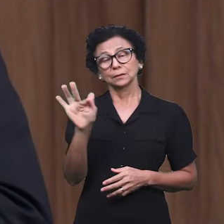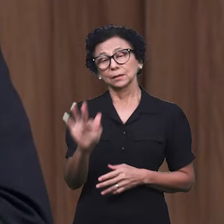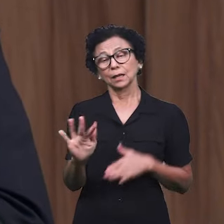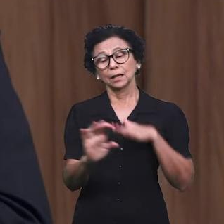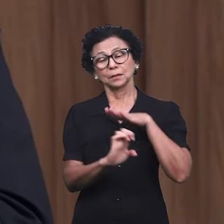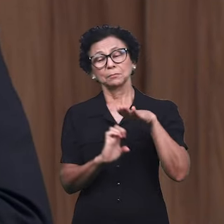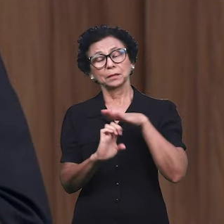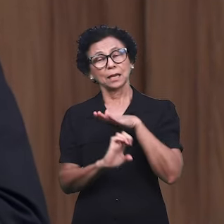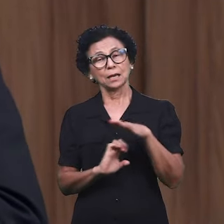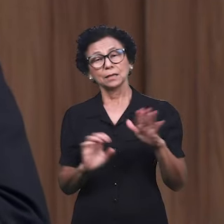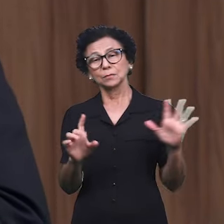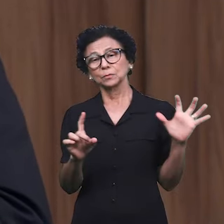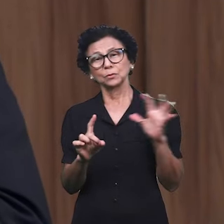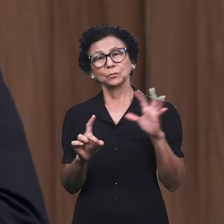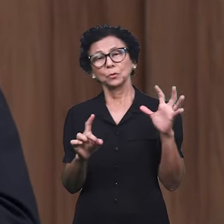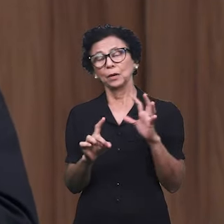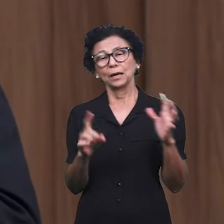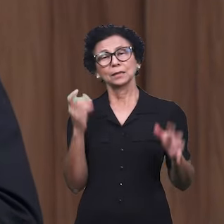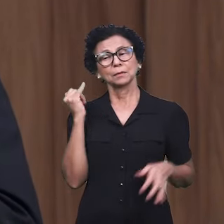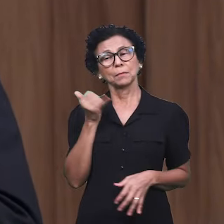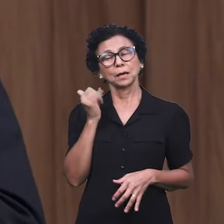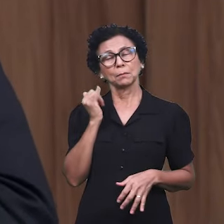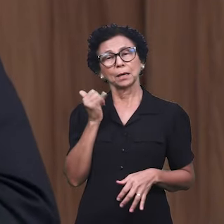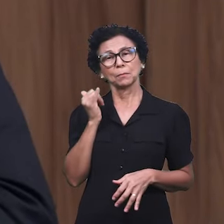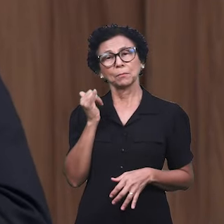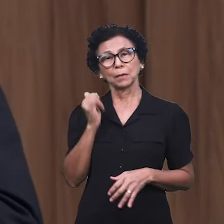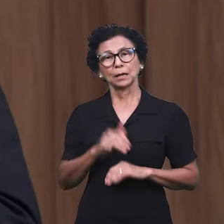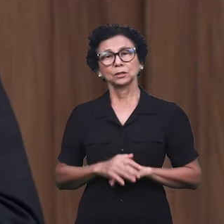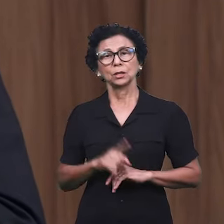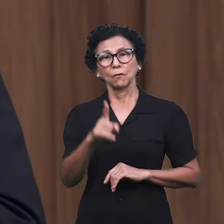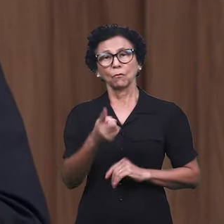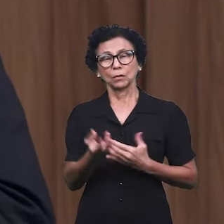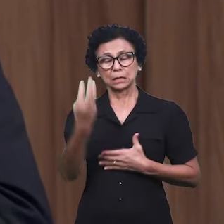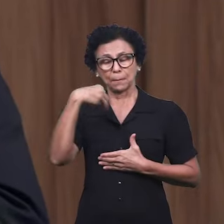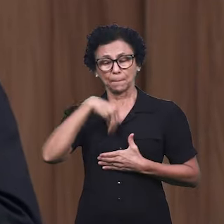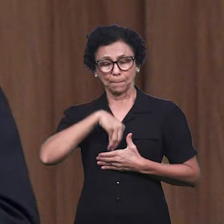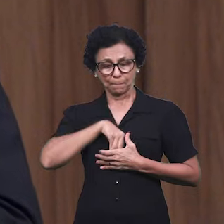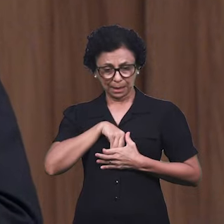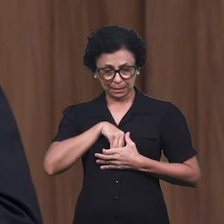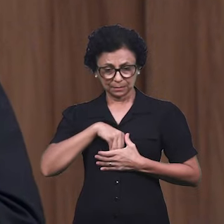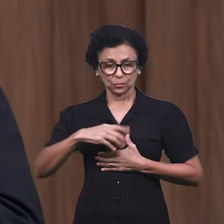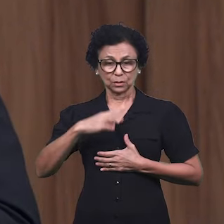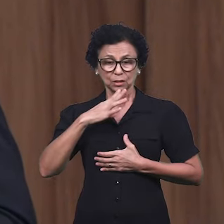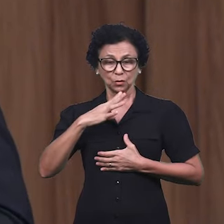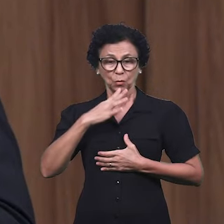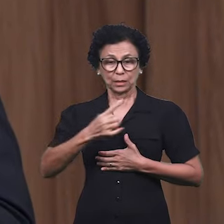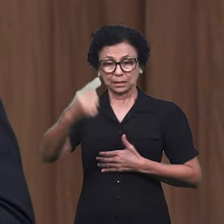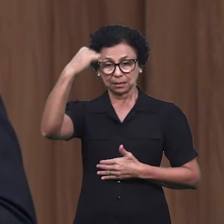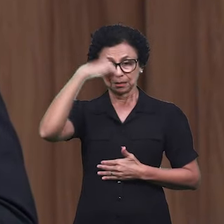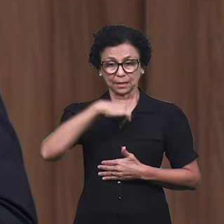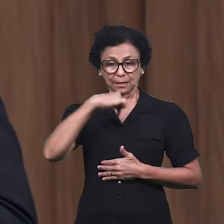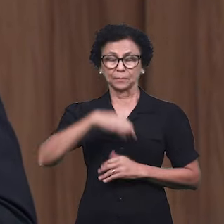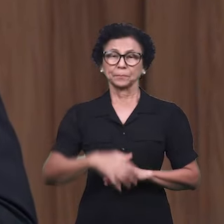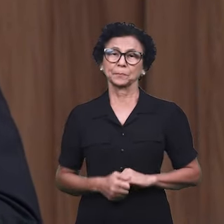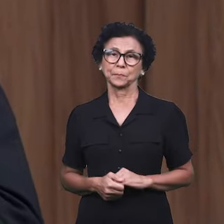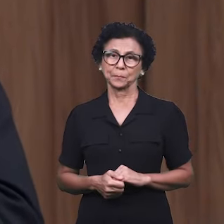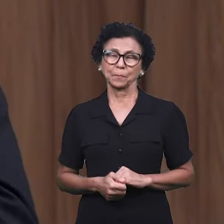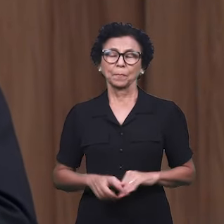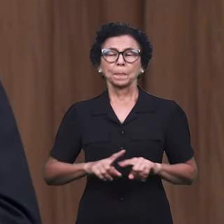não há erro nisso. A falha é quando isso interfere no dia da igreja, quando